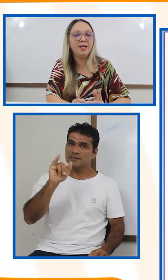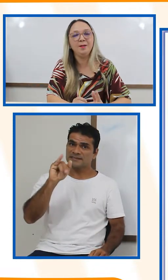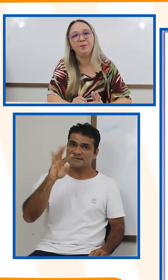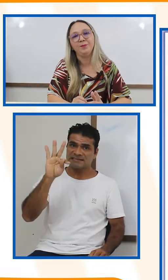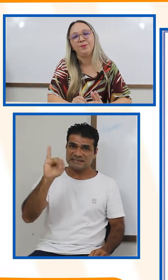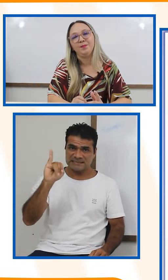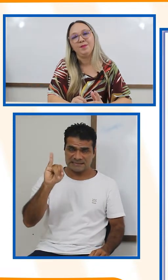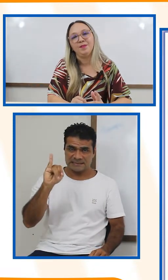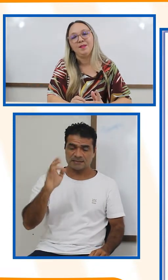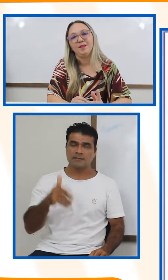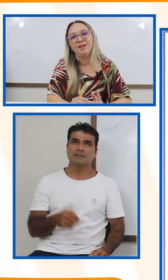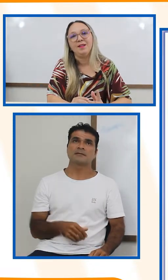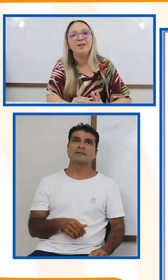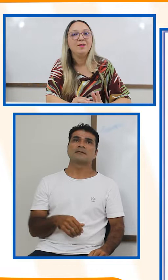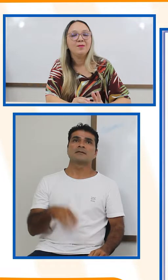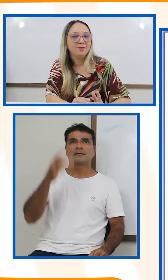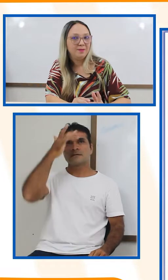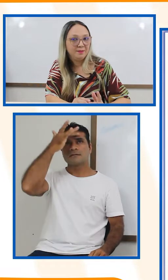Júlia.